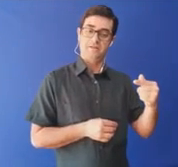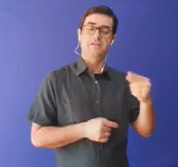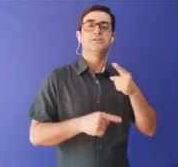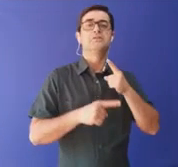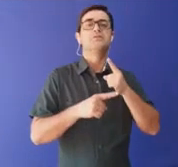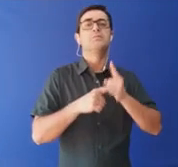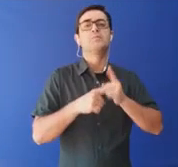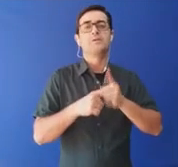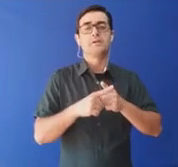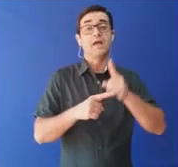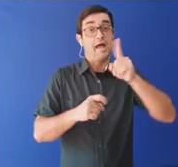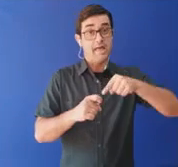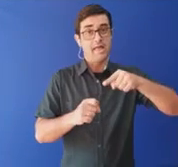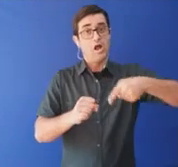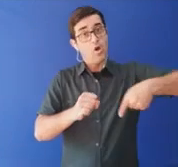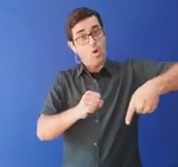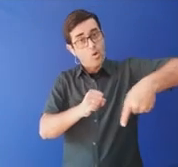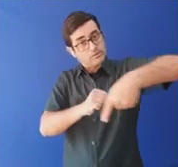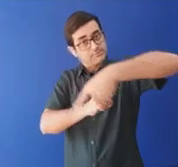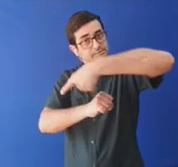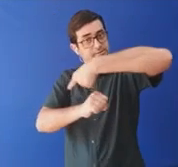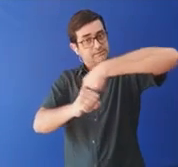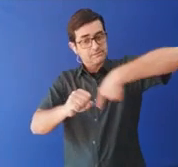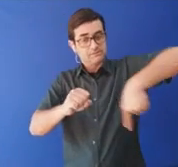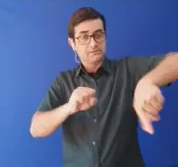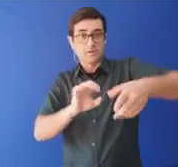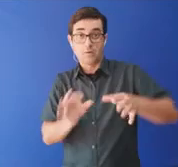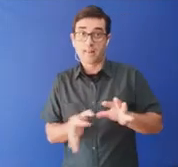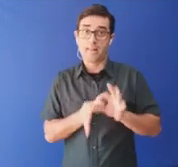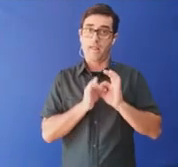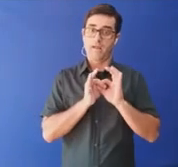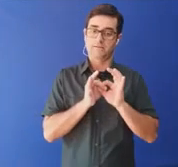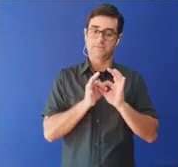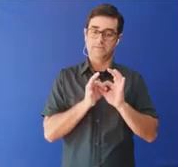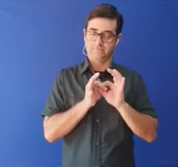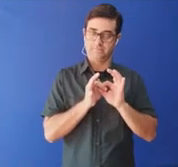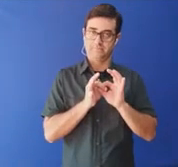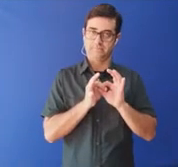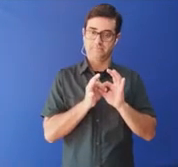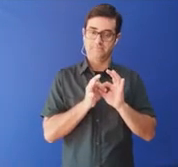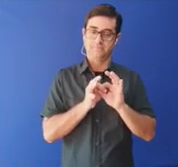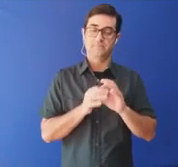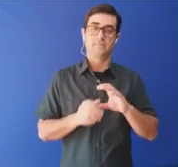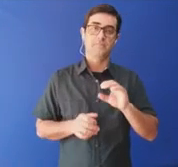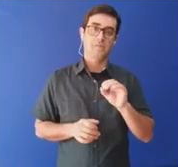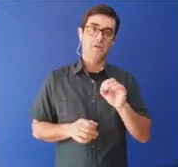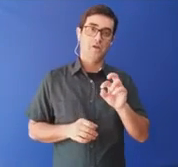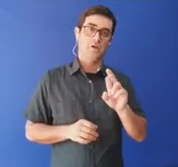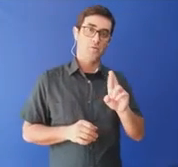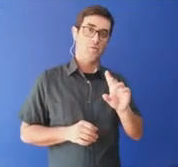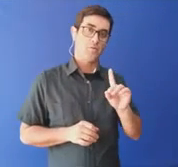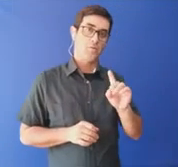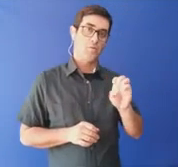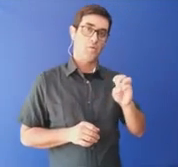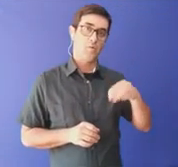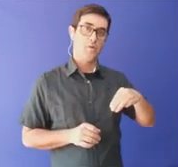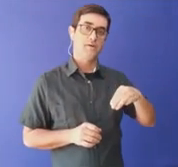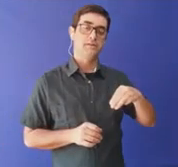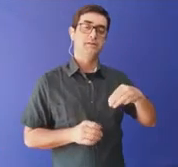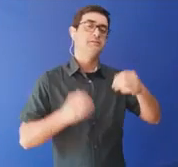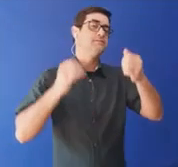ligação. Tá? Então, primeiro, a ordem de ligação